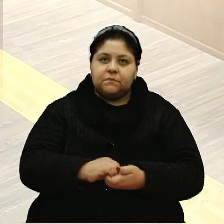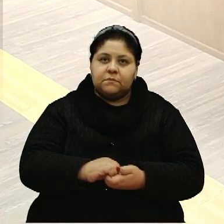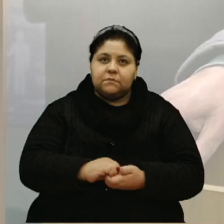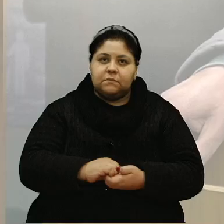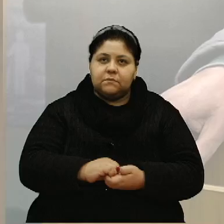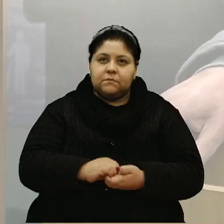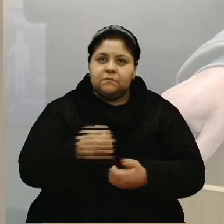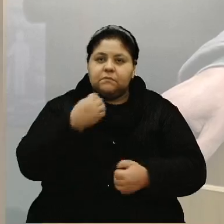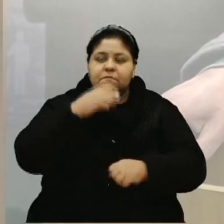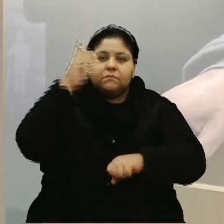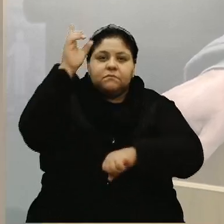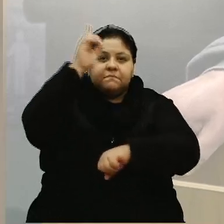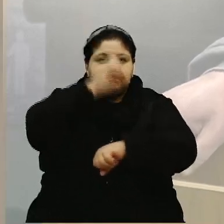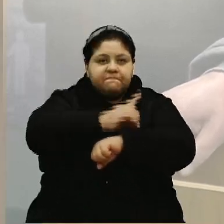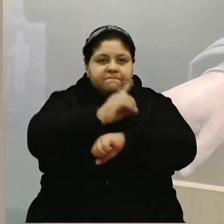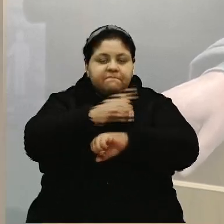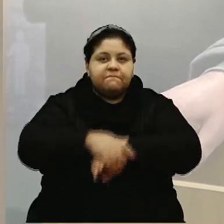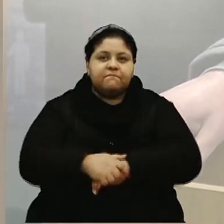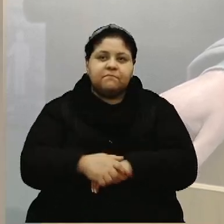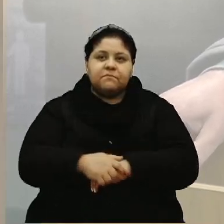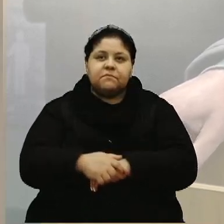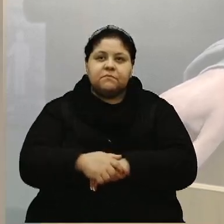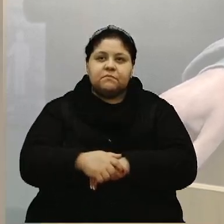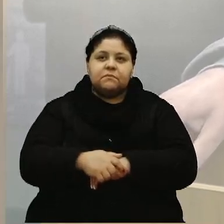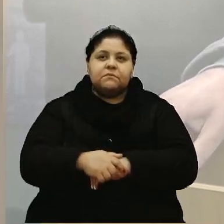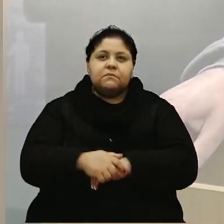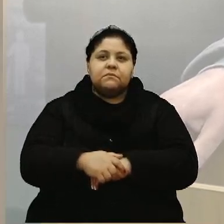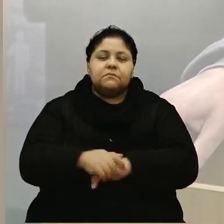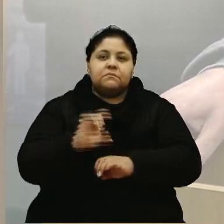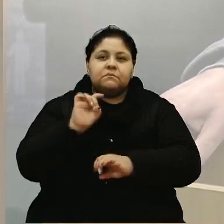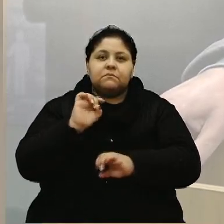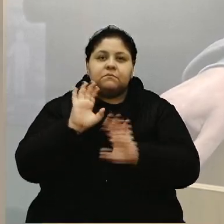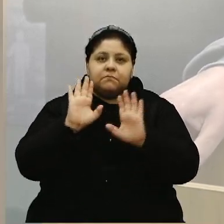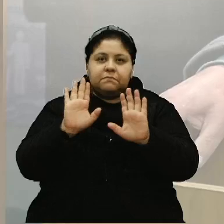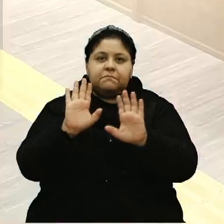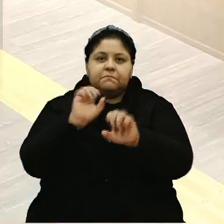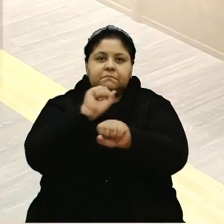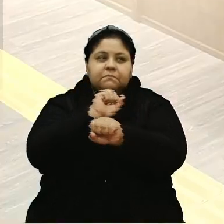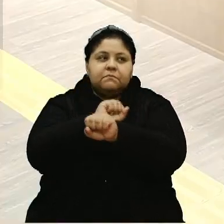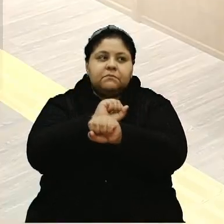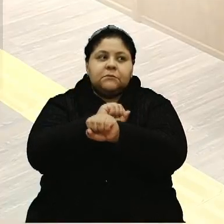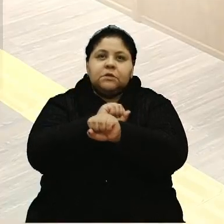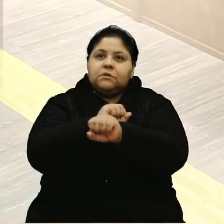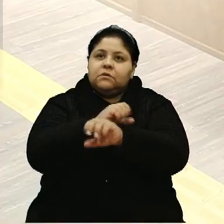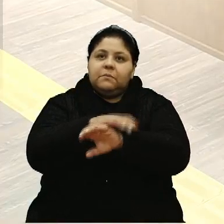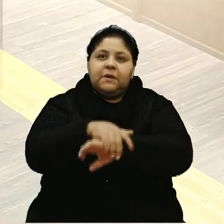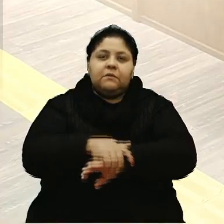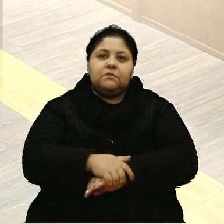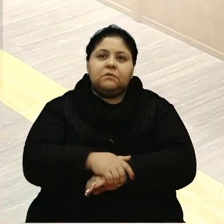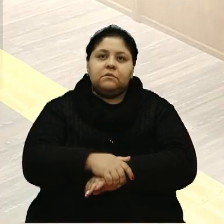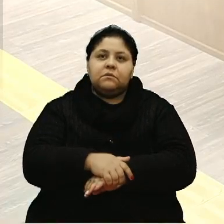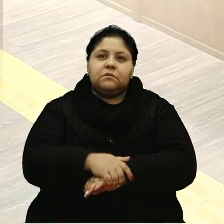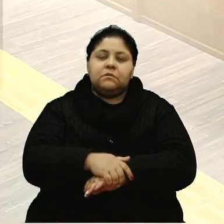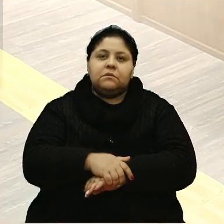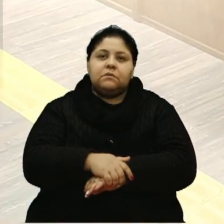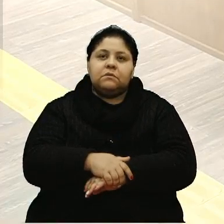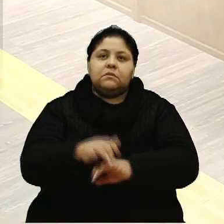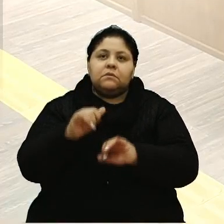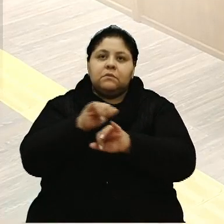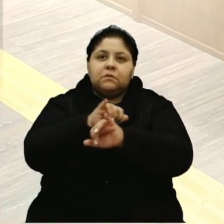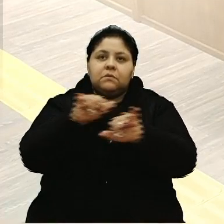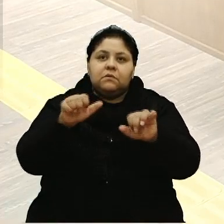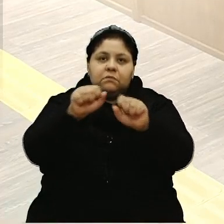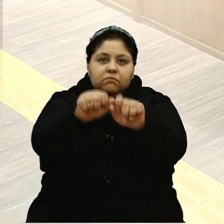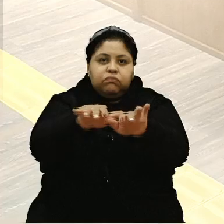Meu bom dia. Bom dia. Só um minutinho, o seu tempo está garantido. A gente só vai dizer o quanto é importante a gente ver esse